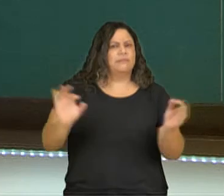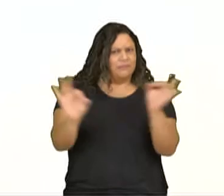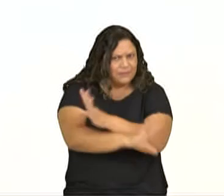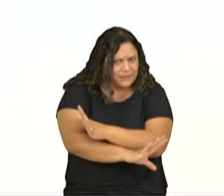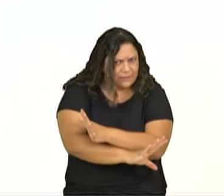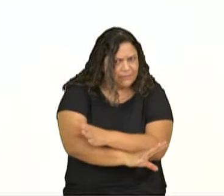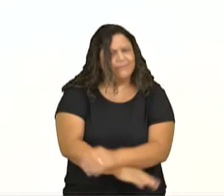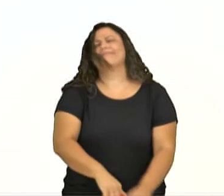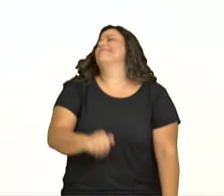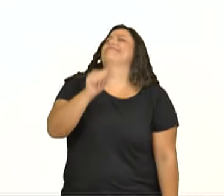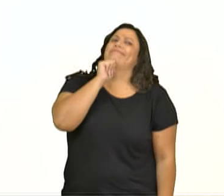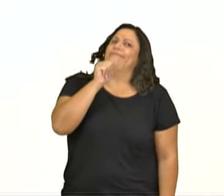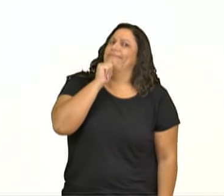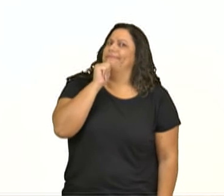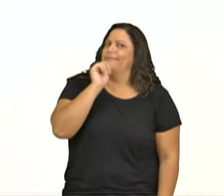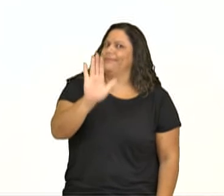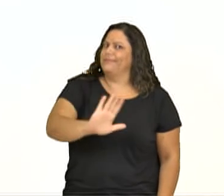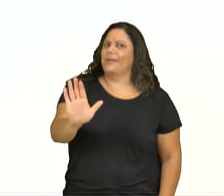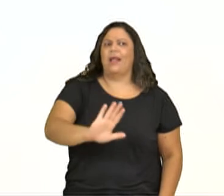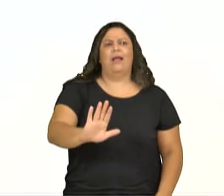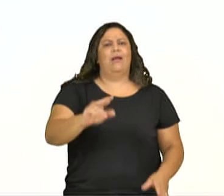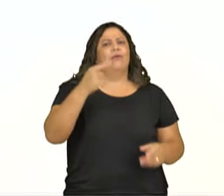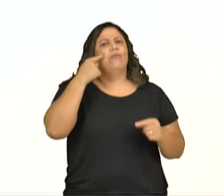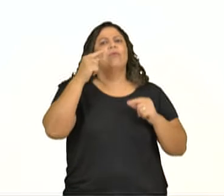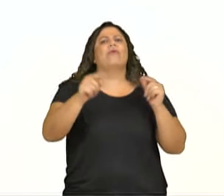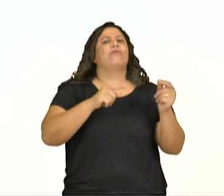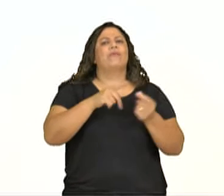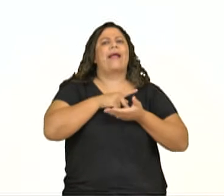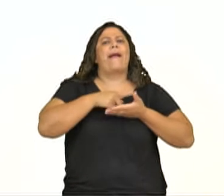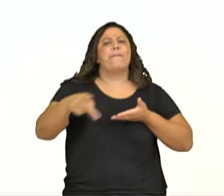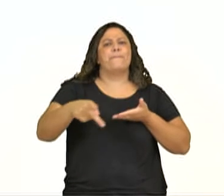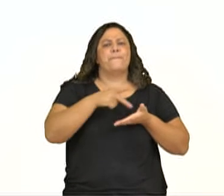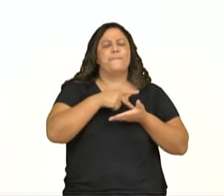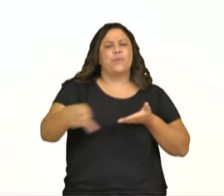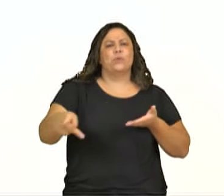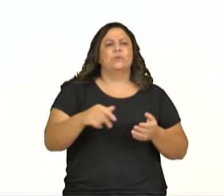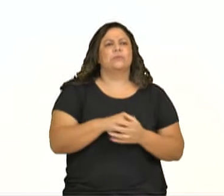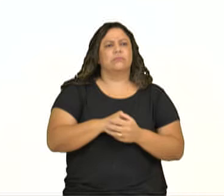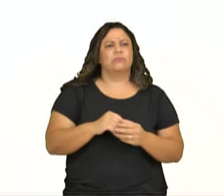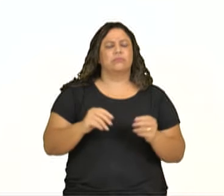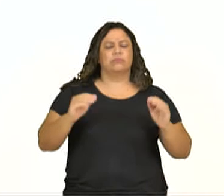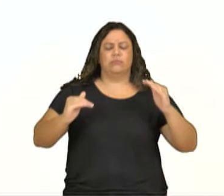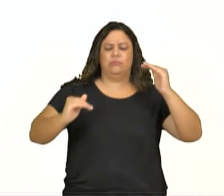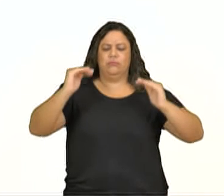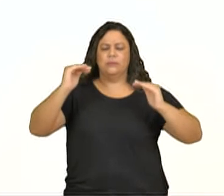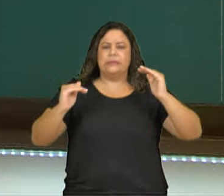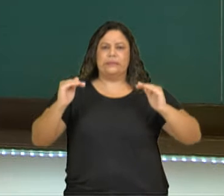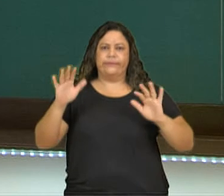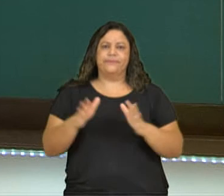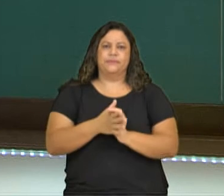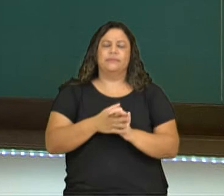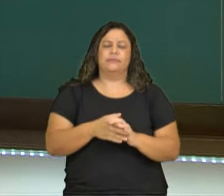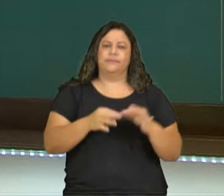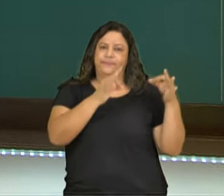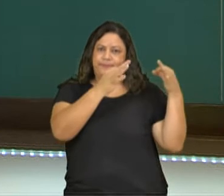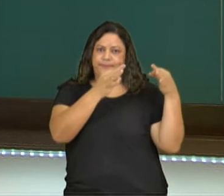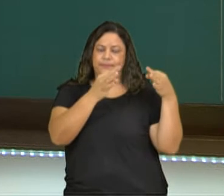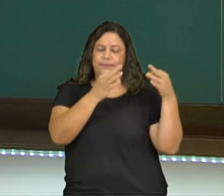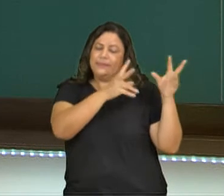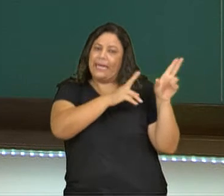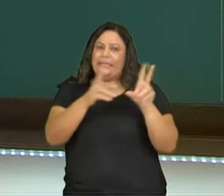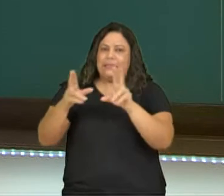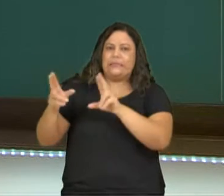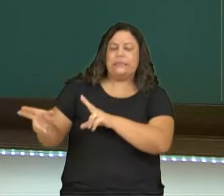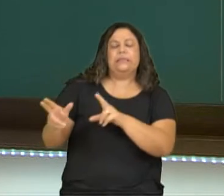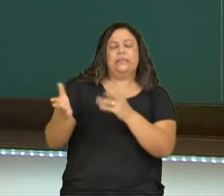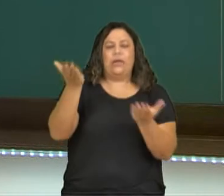Terminamos? Não, a gente precisa ver a pureza. A equação está balanceada, então vejam, ele disse lá no enunciado que a partir de